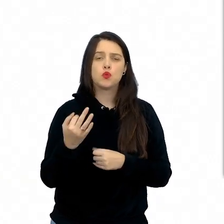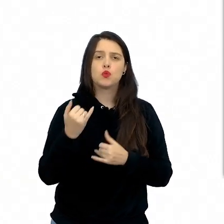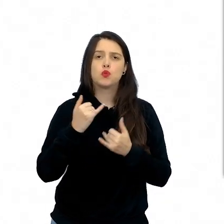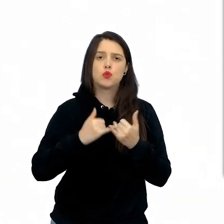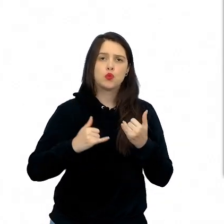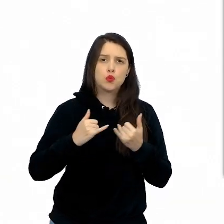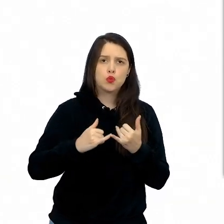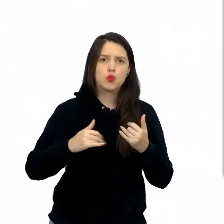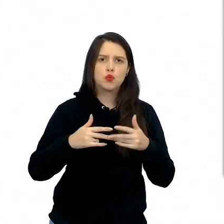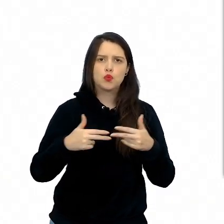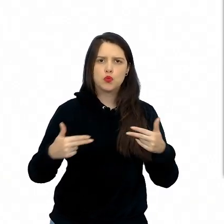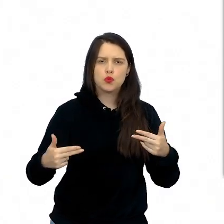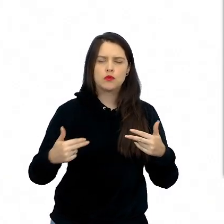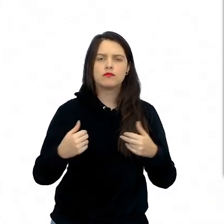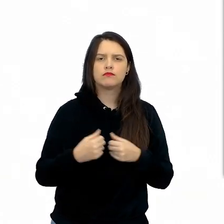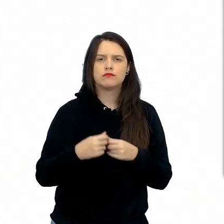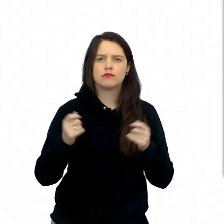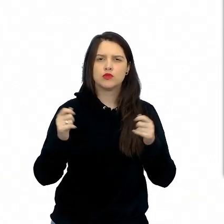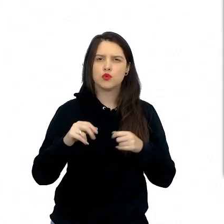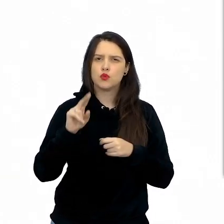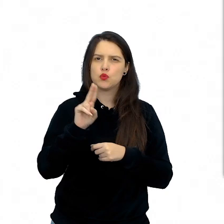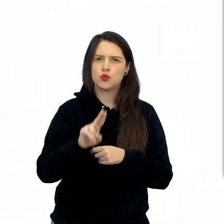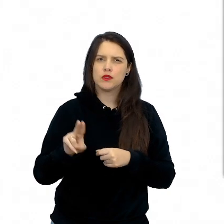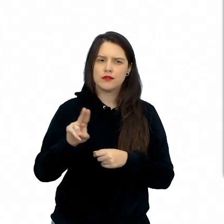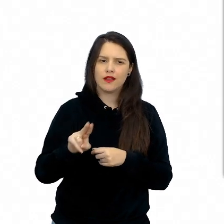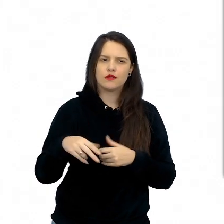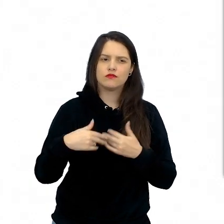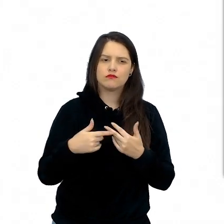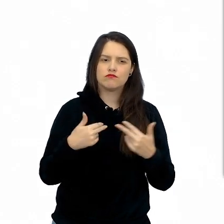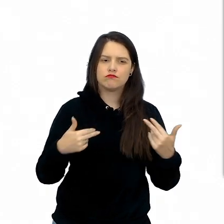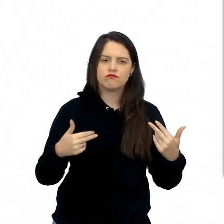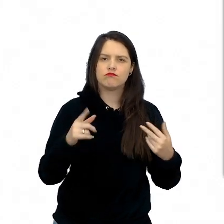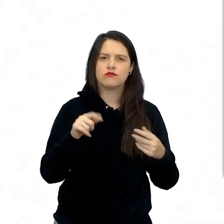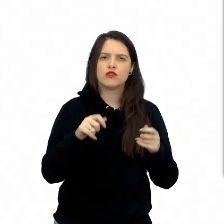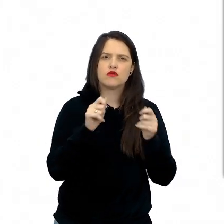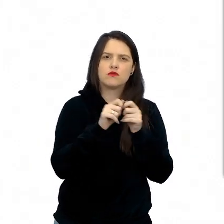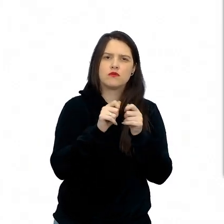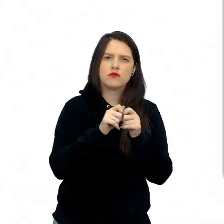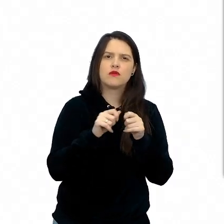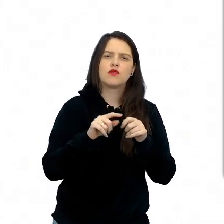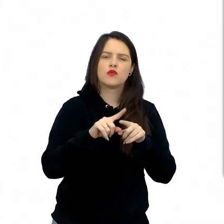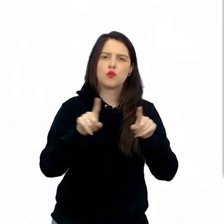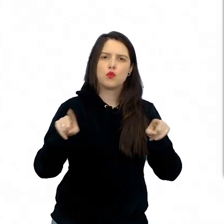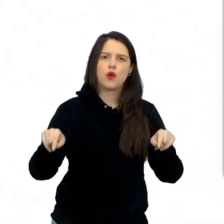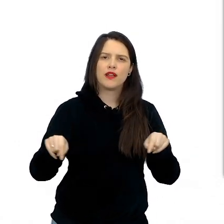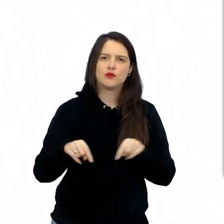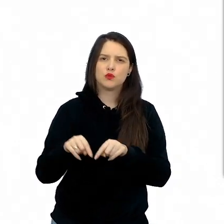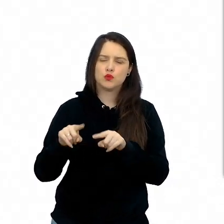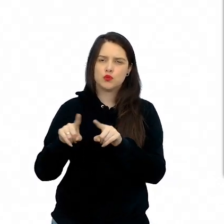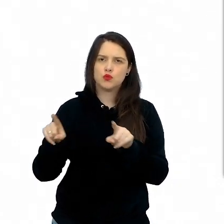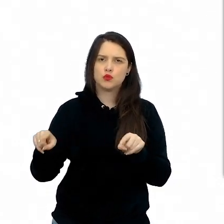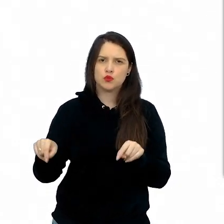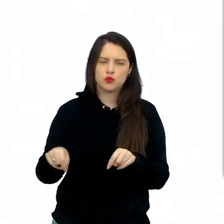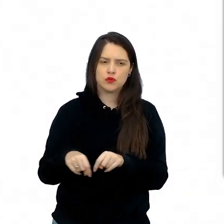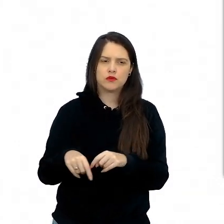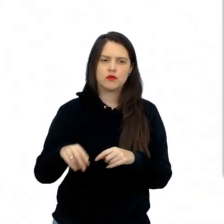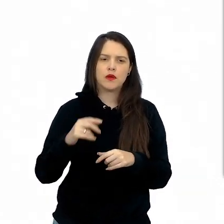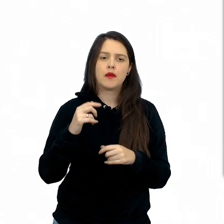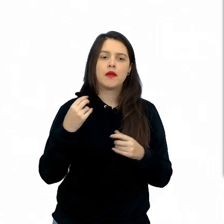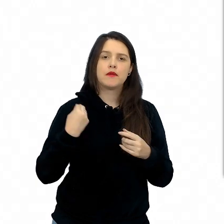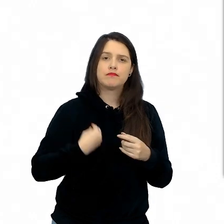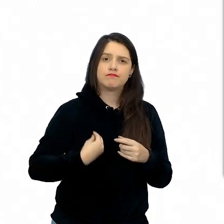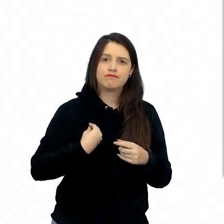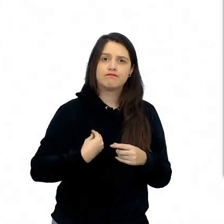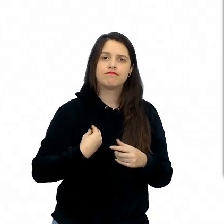vezes de superfícies unitárias, né? Essas superfícies unitárias são os quadrinhos, né, os quadradinhos, e também